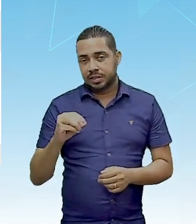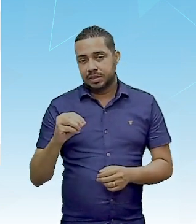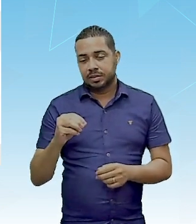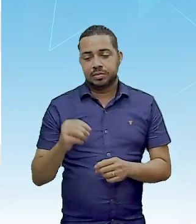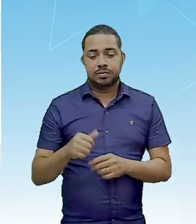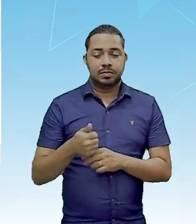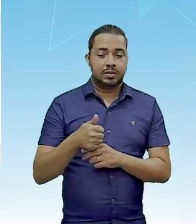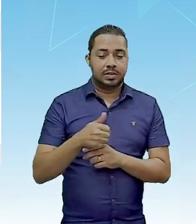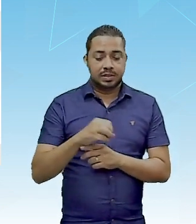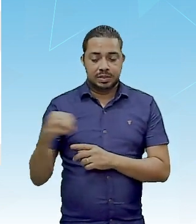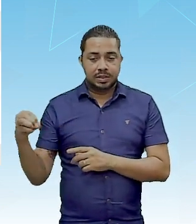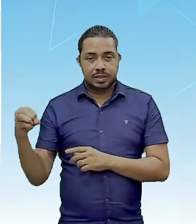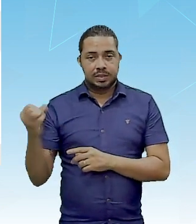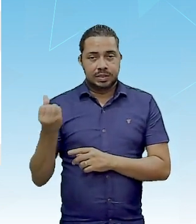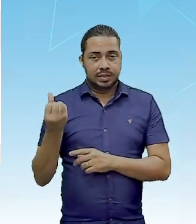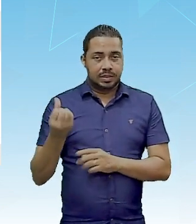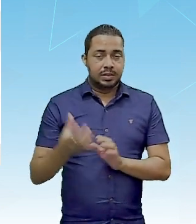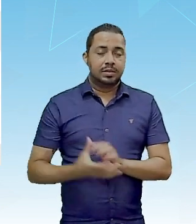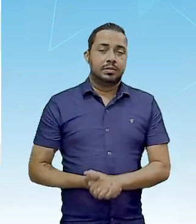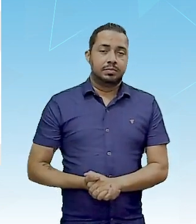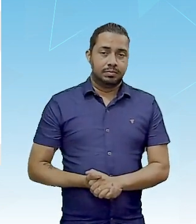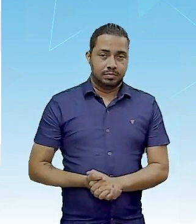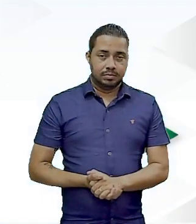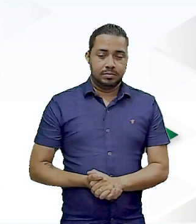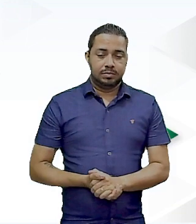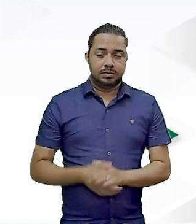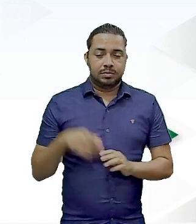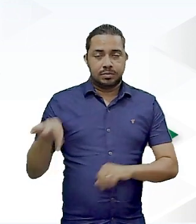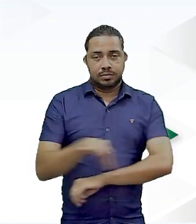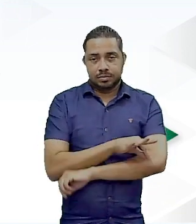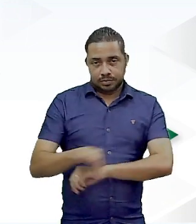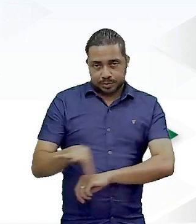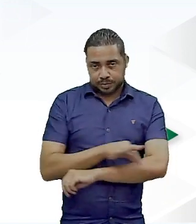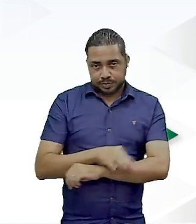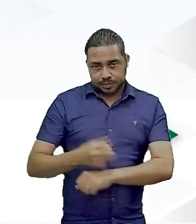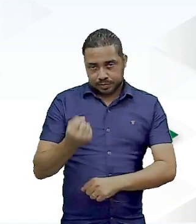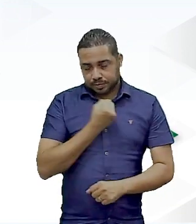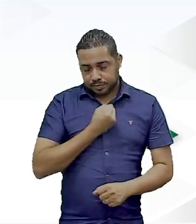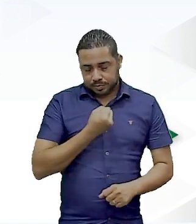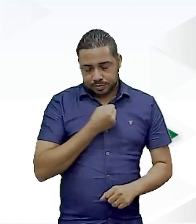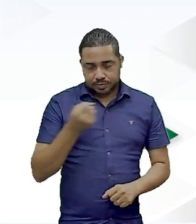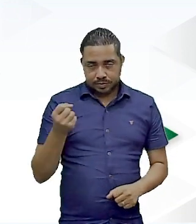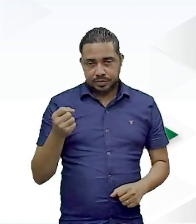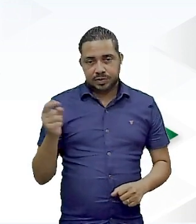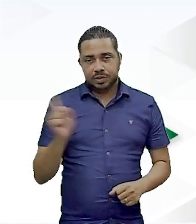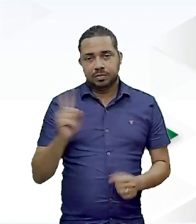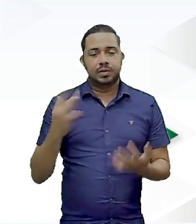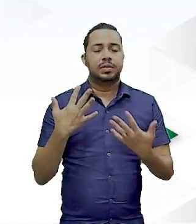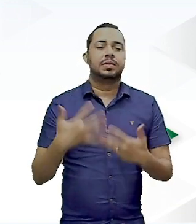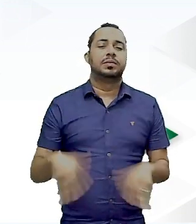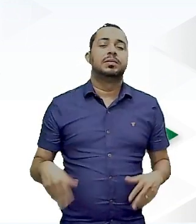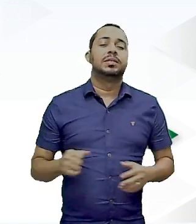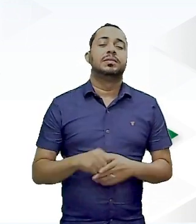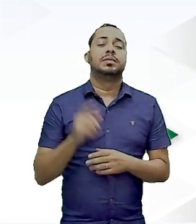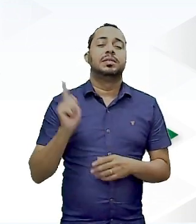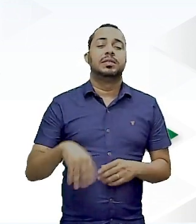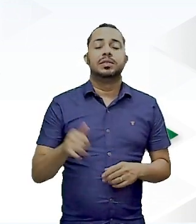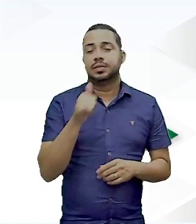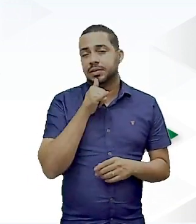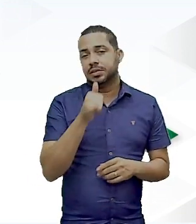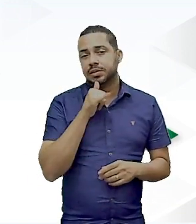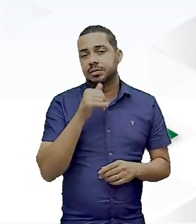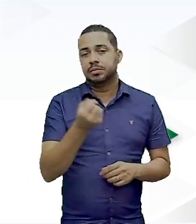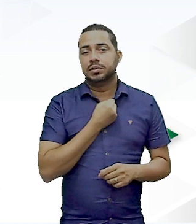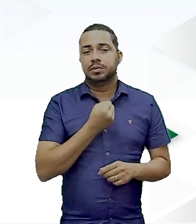6 zeros, tá bom? Bom, essas medidas fracionárias são números, não são números naturais, são exemplos